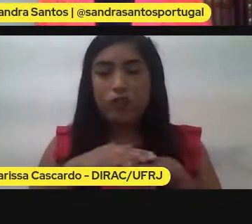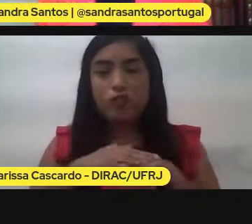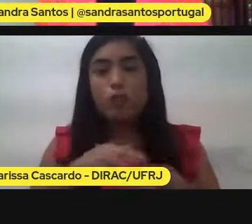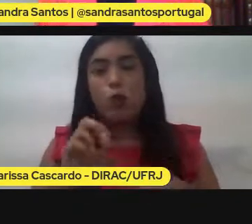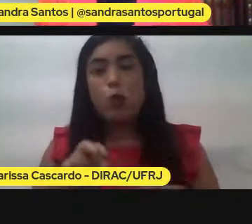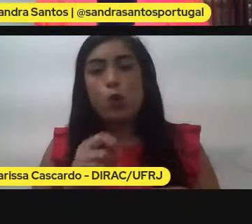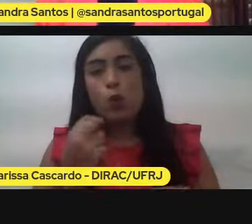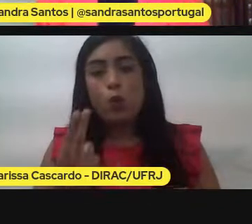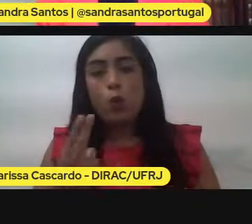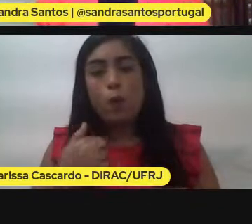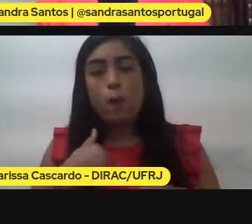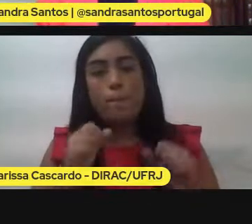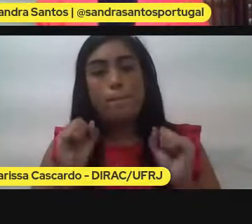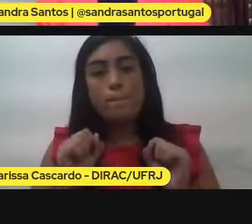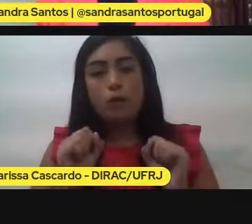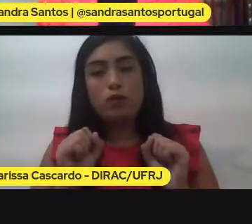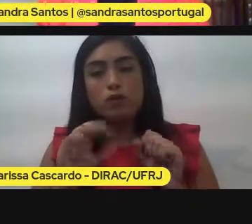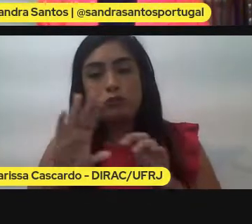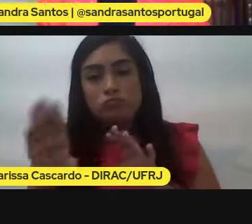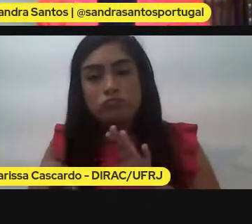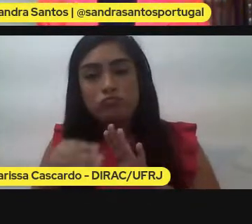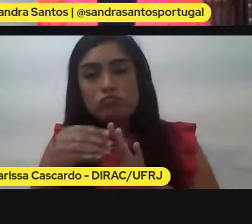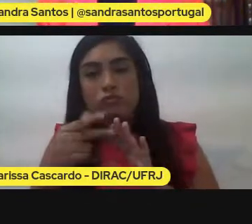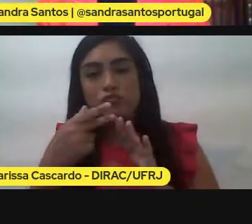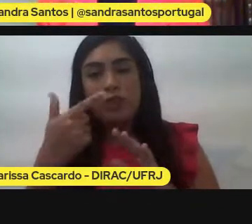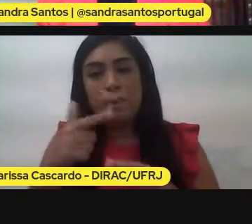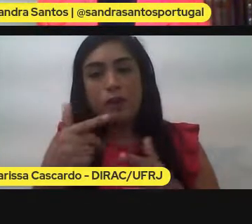gente passar para as perguntas?